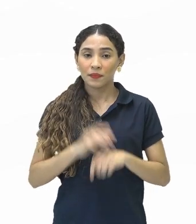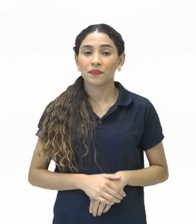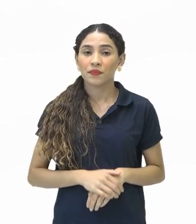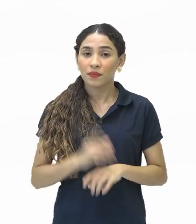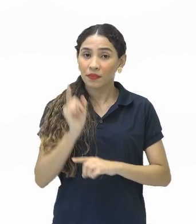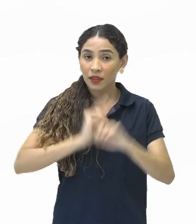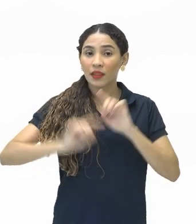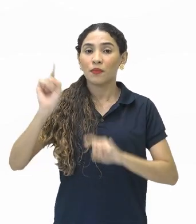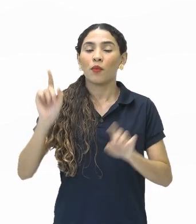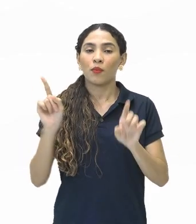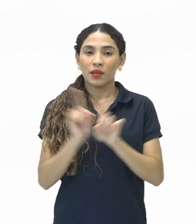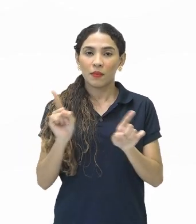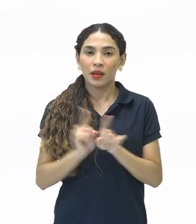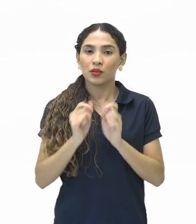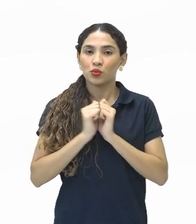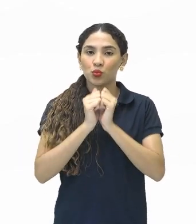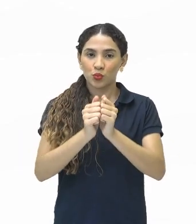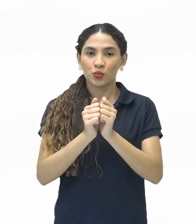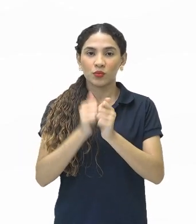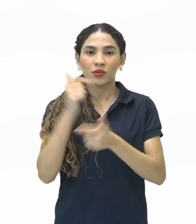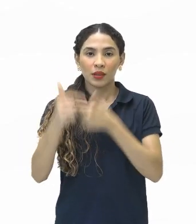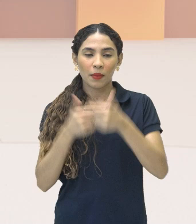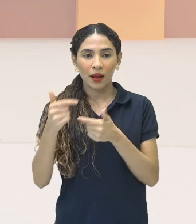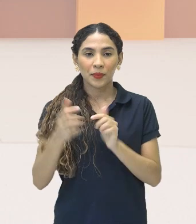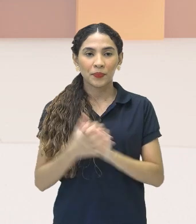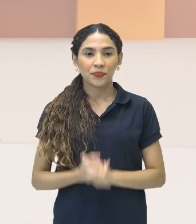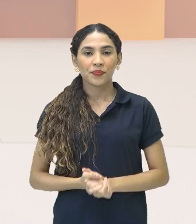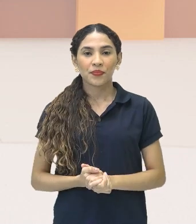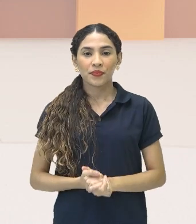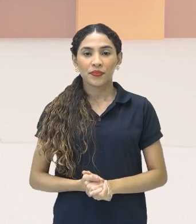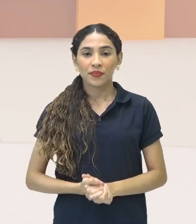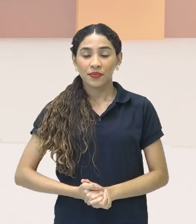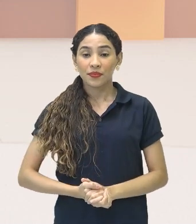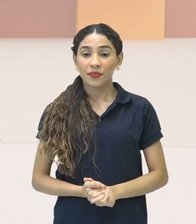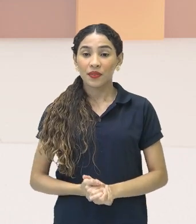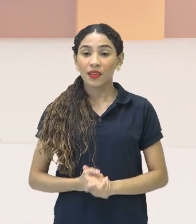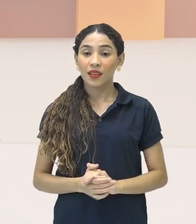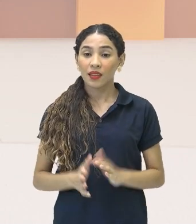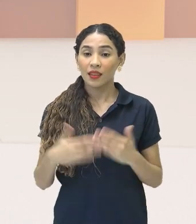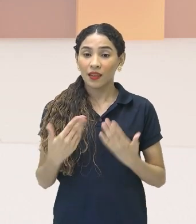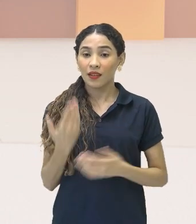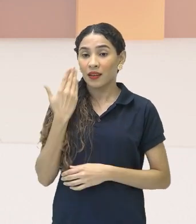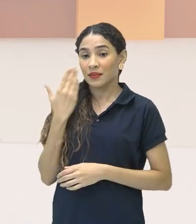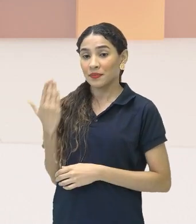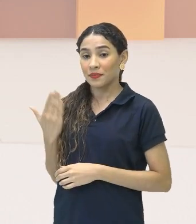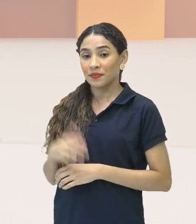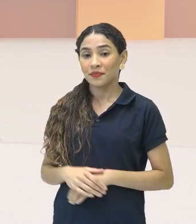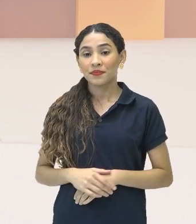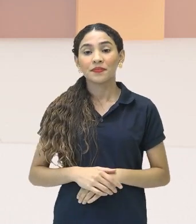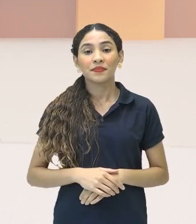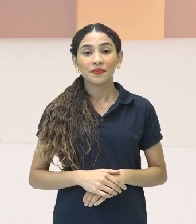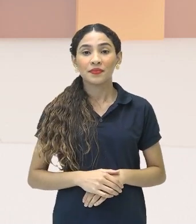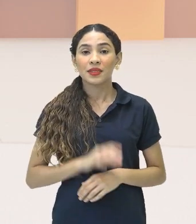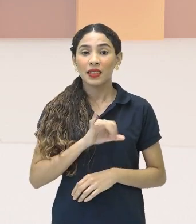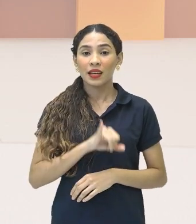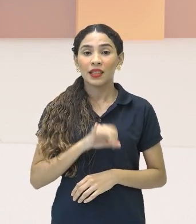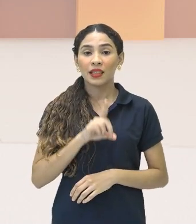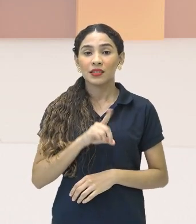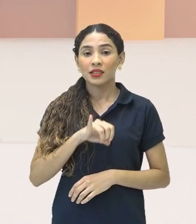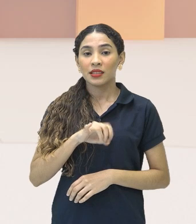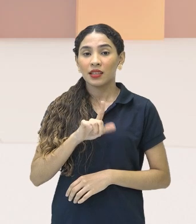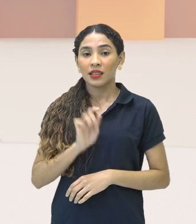se transforma junto com o trabalho. E aqui, pessoal, nós estamos falando muito da questão da dignidade,